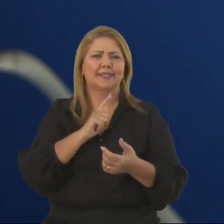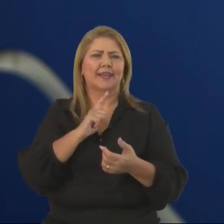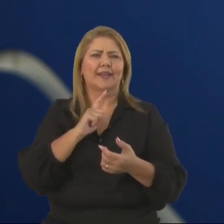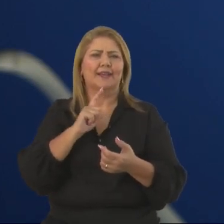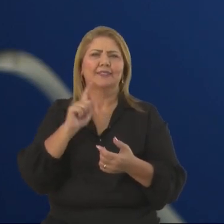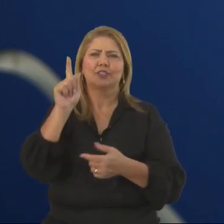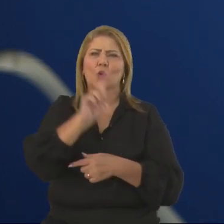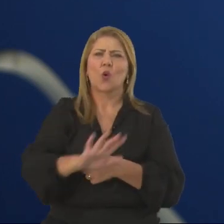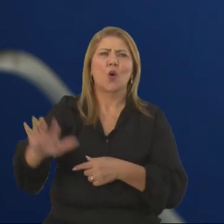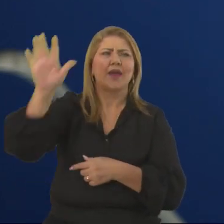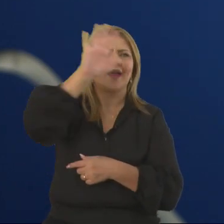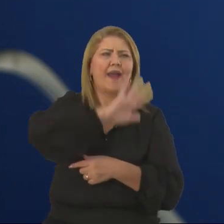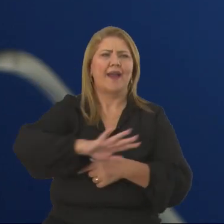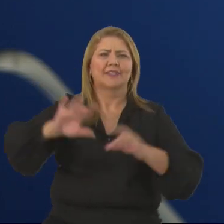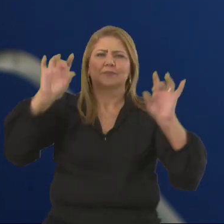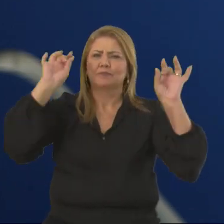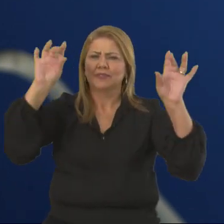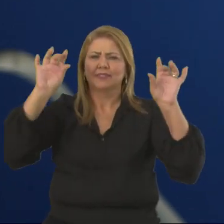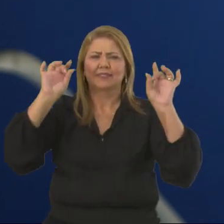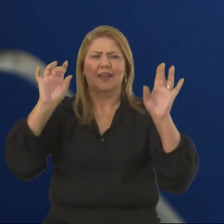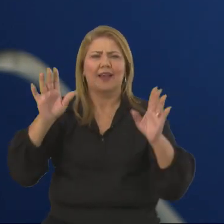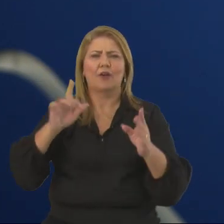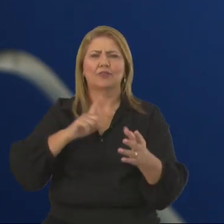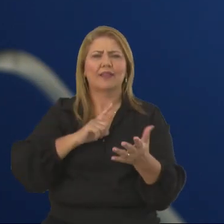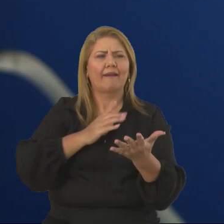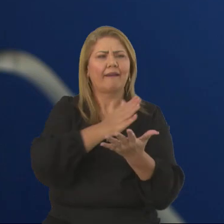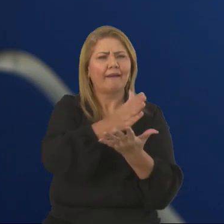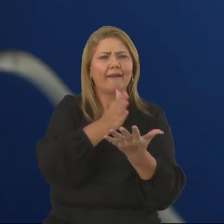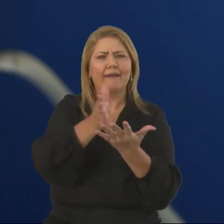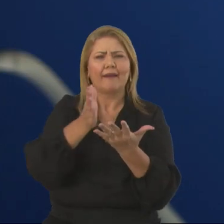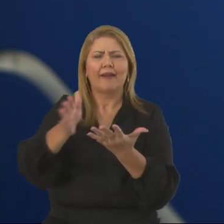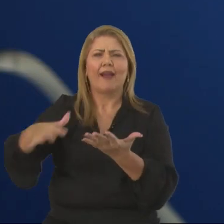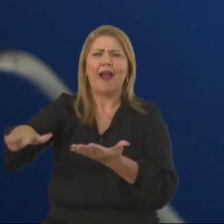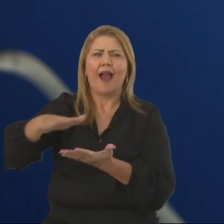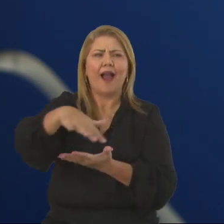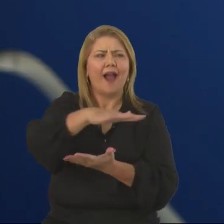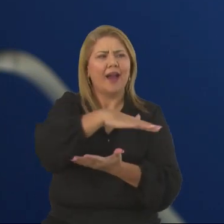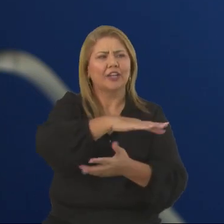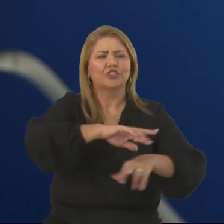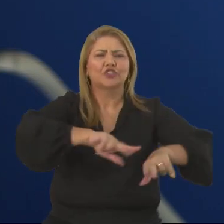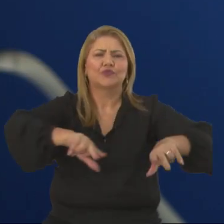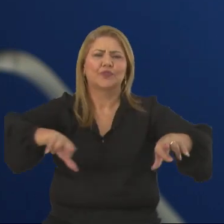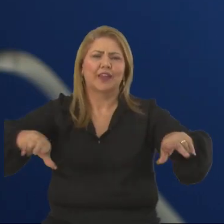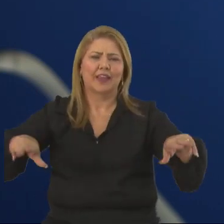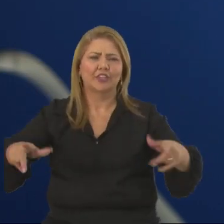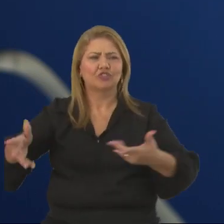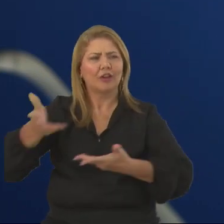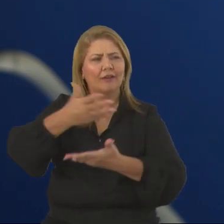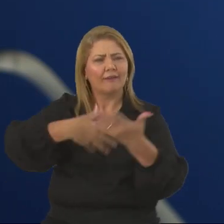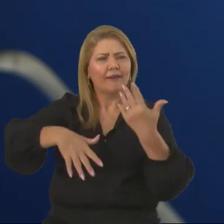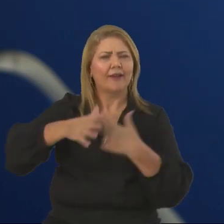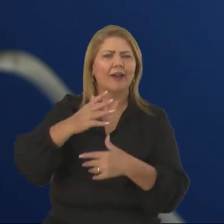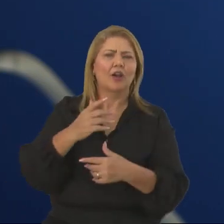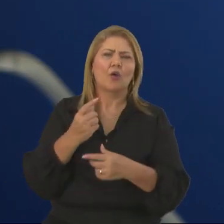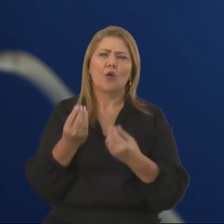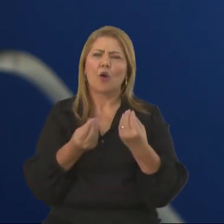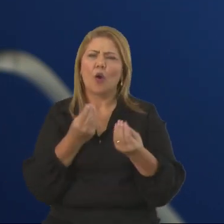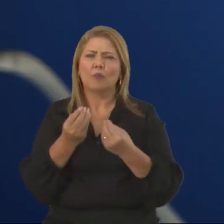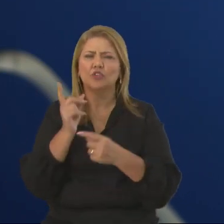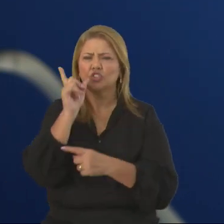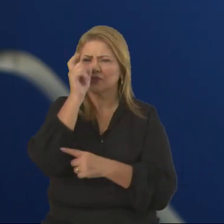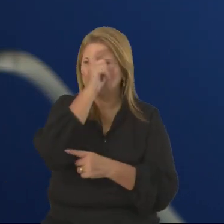de Goiás, de segmentos variados, e aqui elas compartilharam conosco as suas dificuldades, as